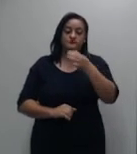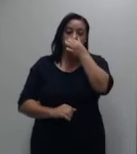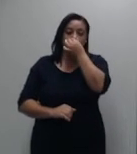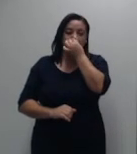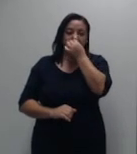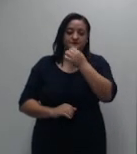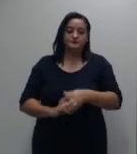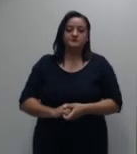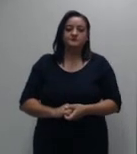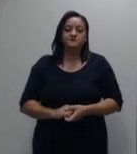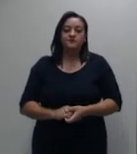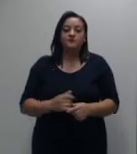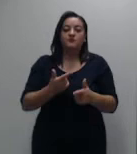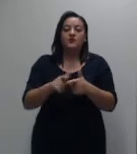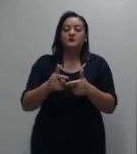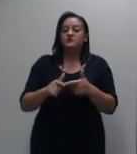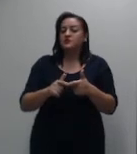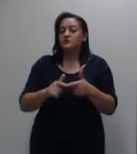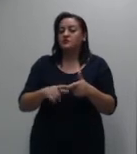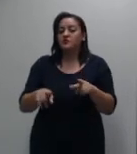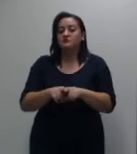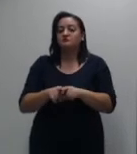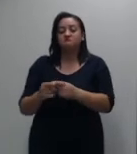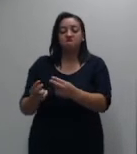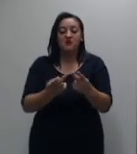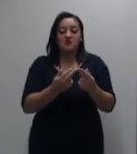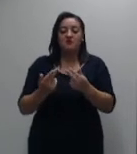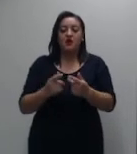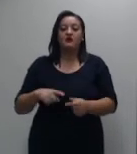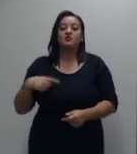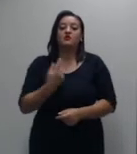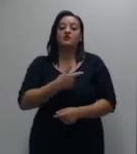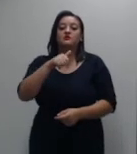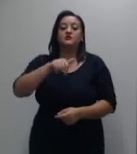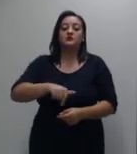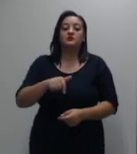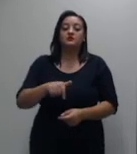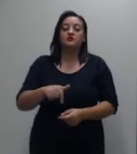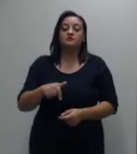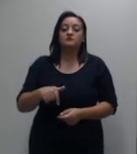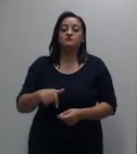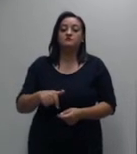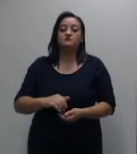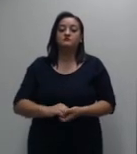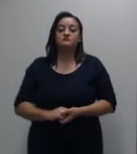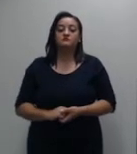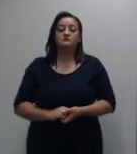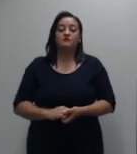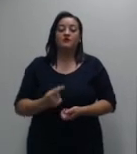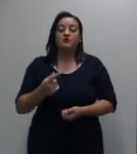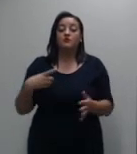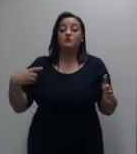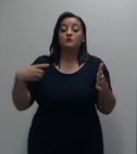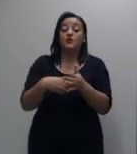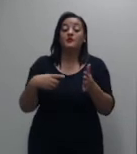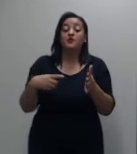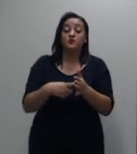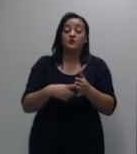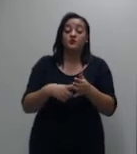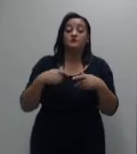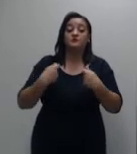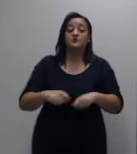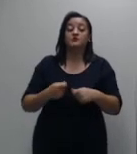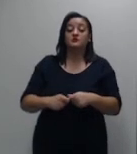é o fatos são absolutamente iguais nós estamos aqui uma delícia pendente de